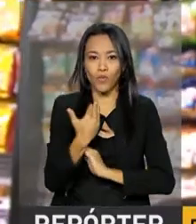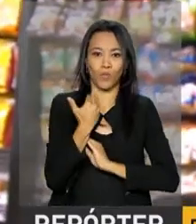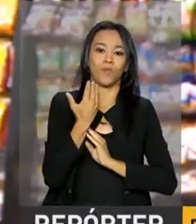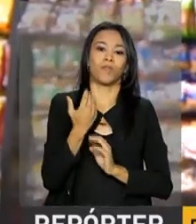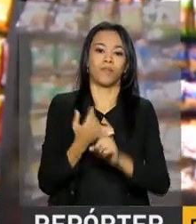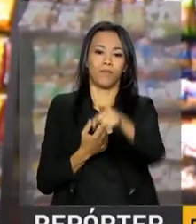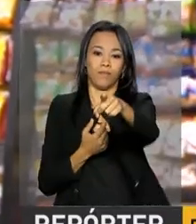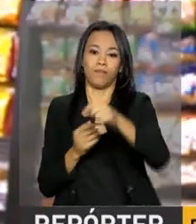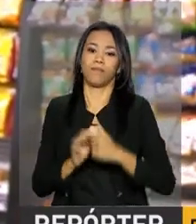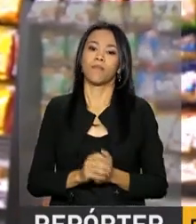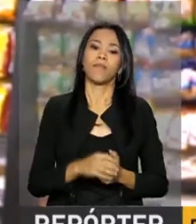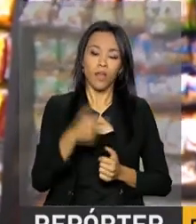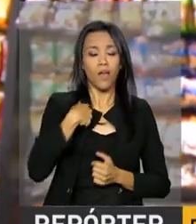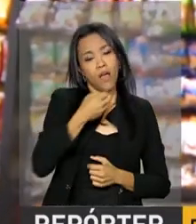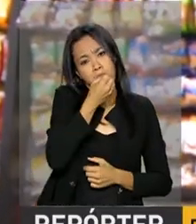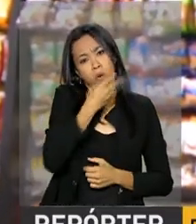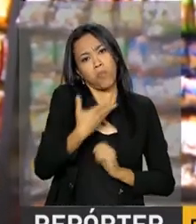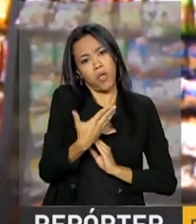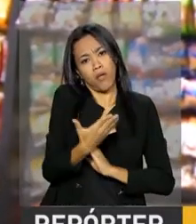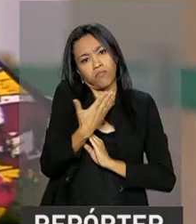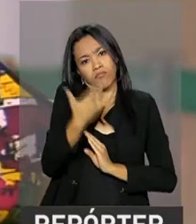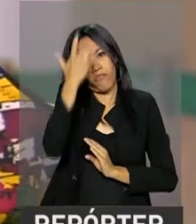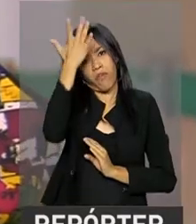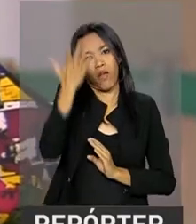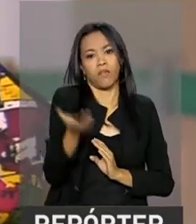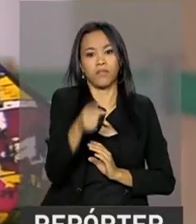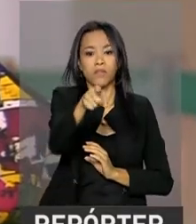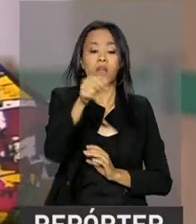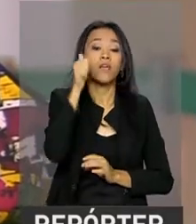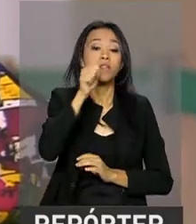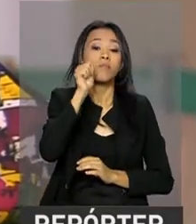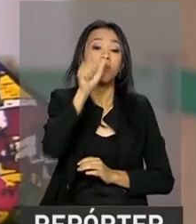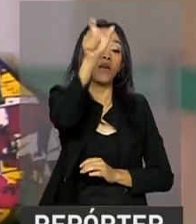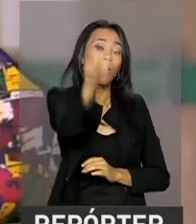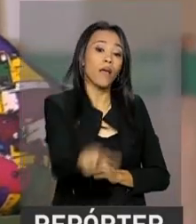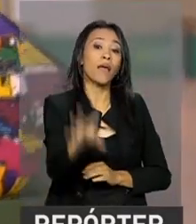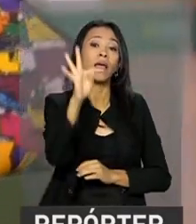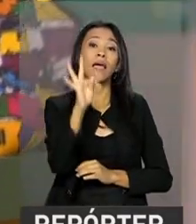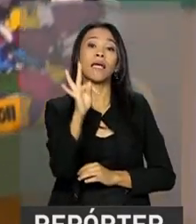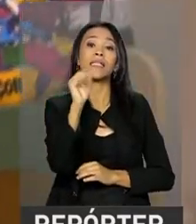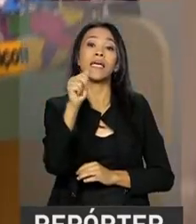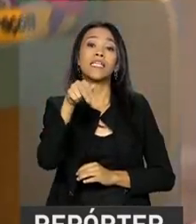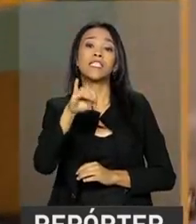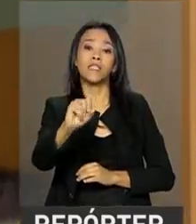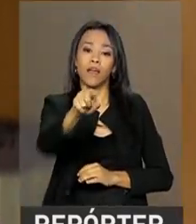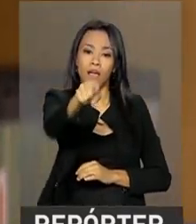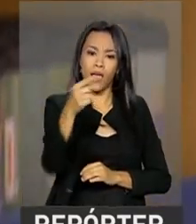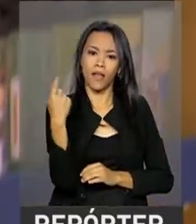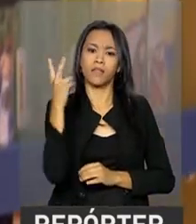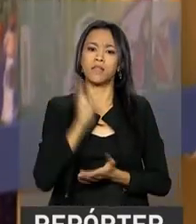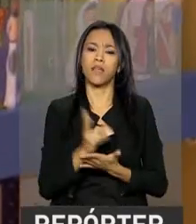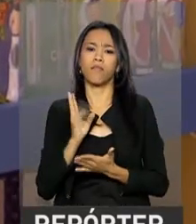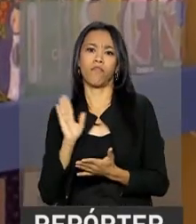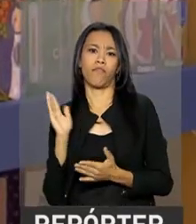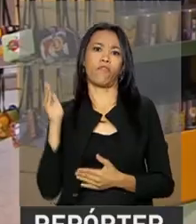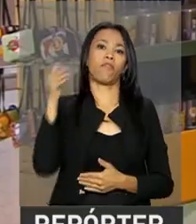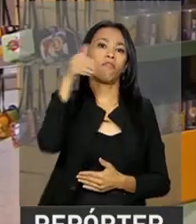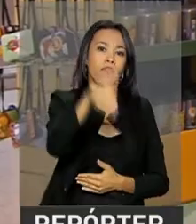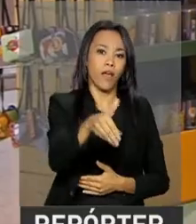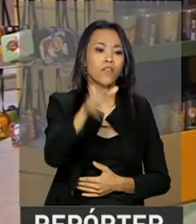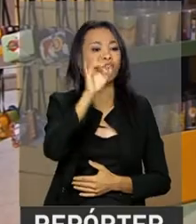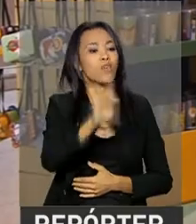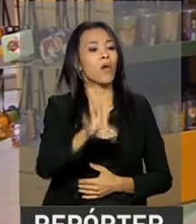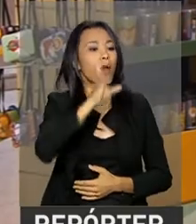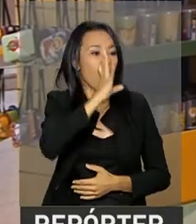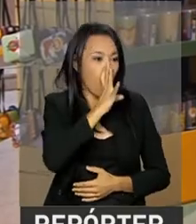conveniência ou inconveniência idade tânia que gosta muito de novidades se desloca até o aeroporto só